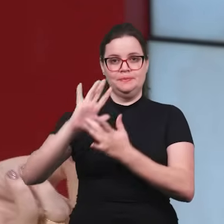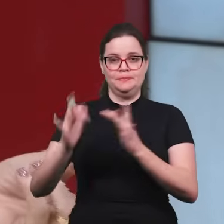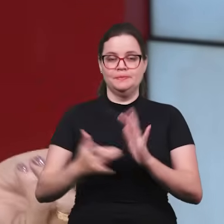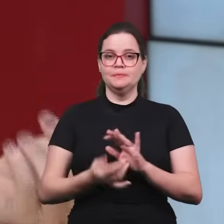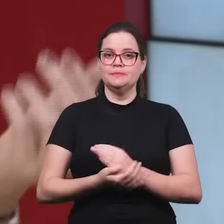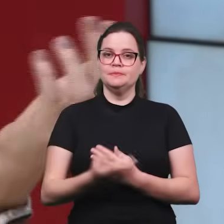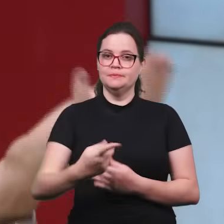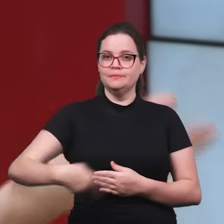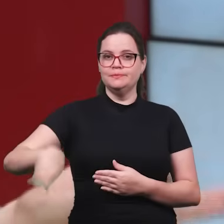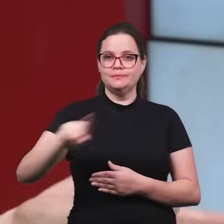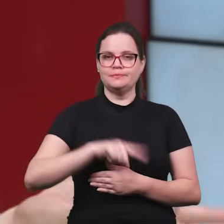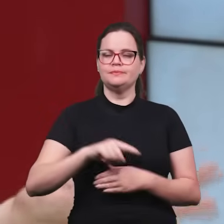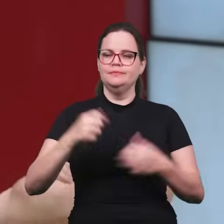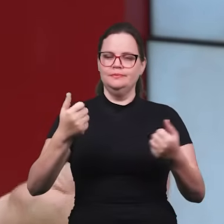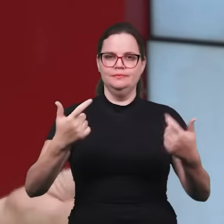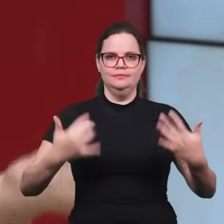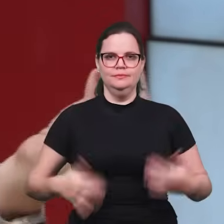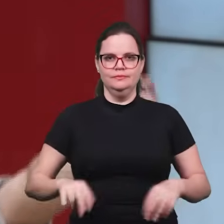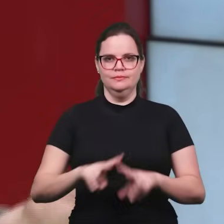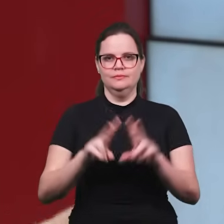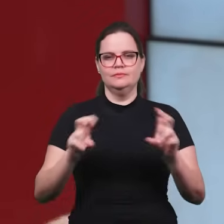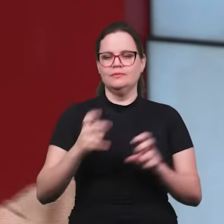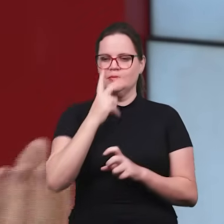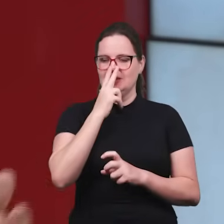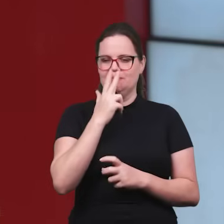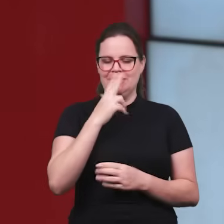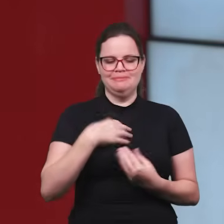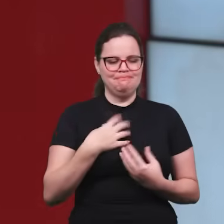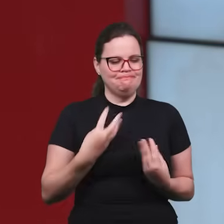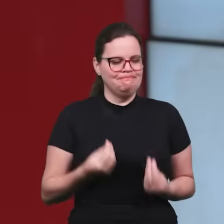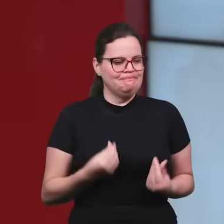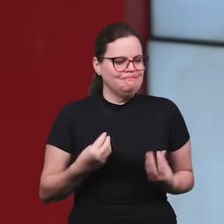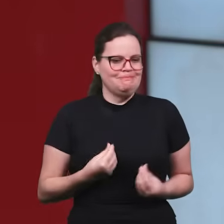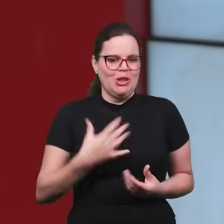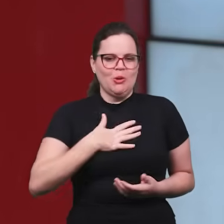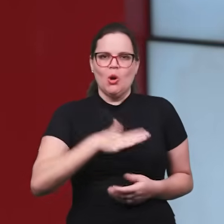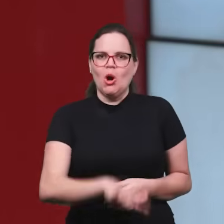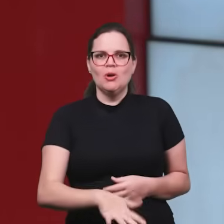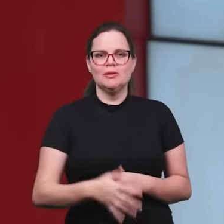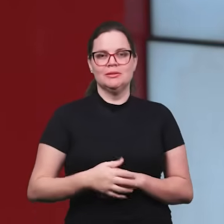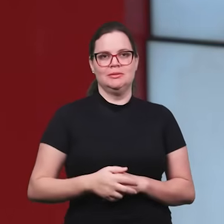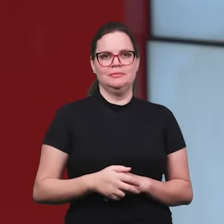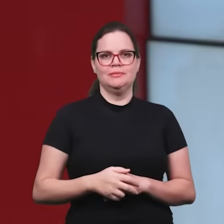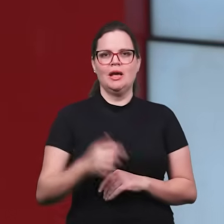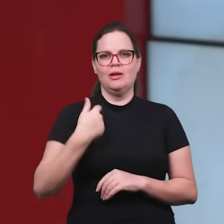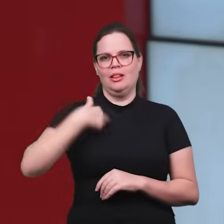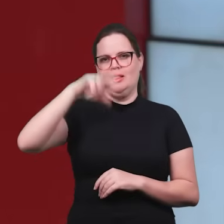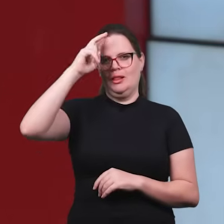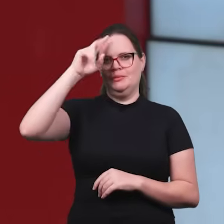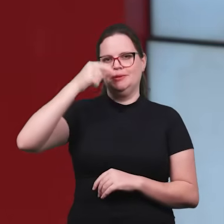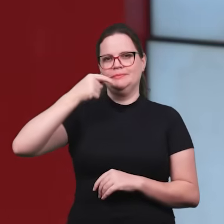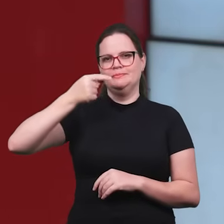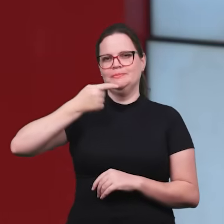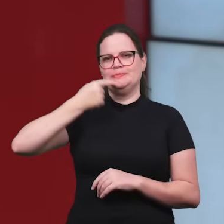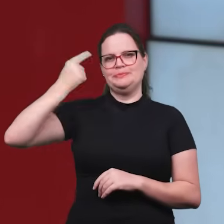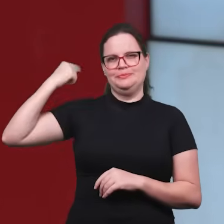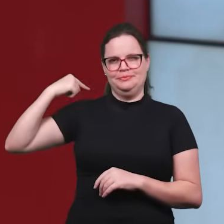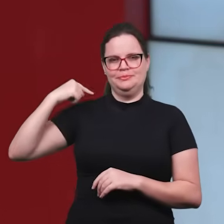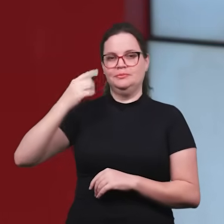quando vocês estavam falando, a Andréia estava falando dessa questão da insatisfação, eu me lembrei que há uns dias atrás eu